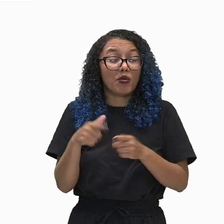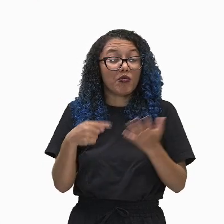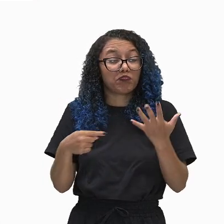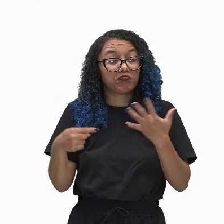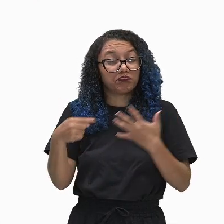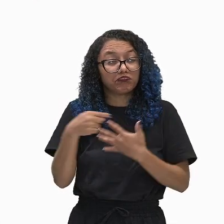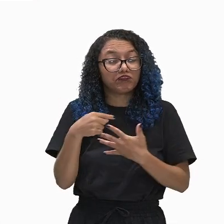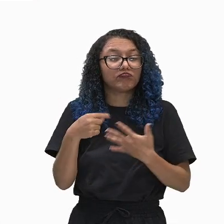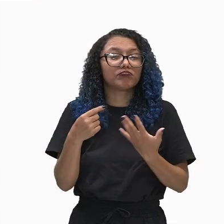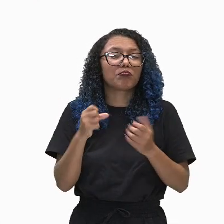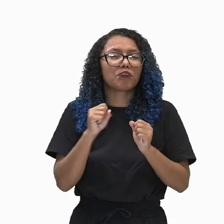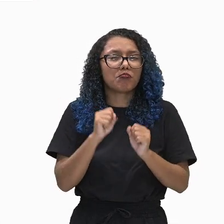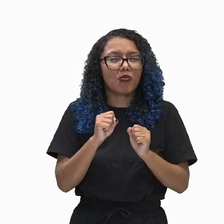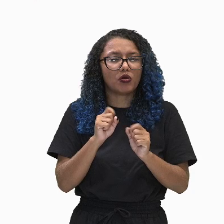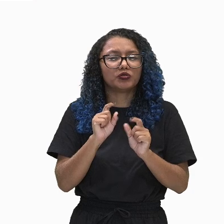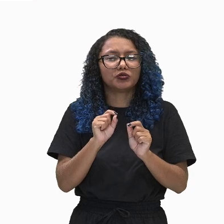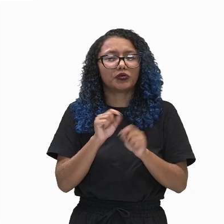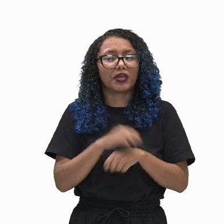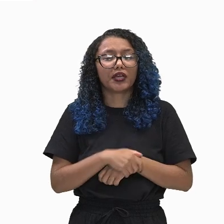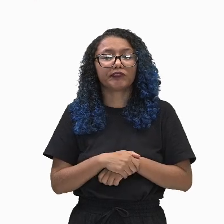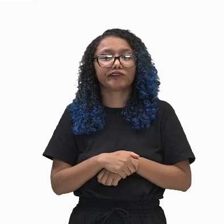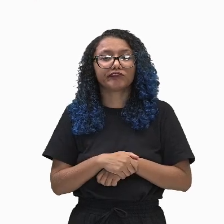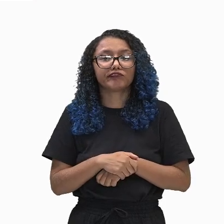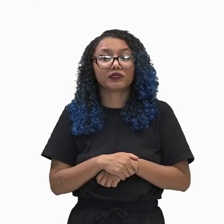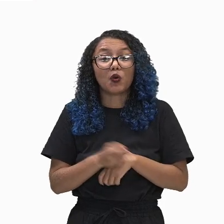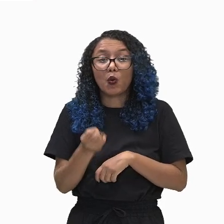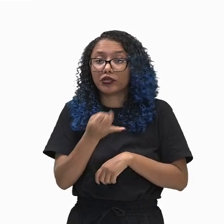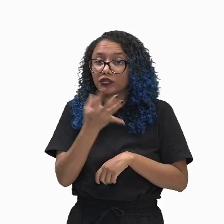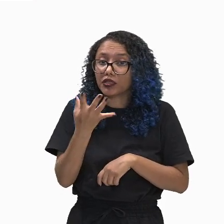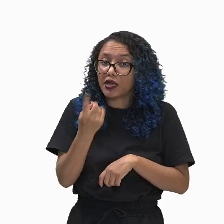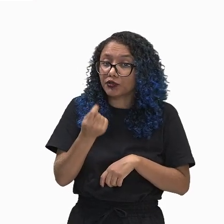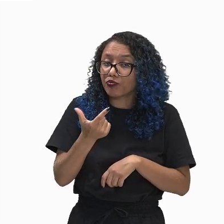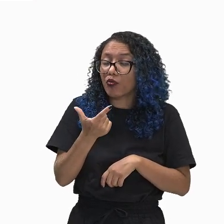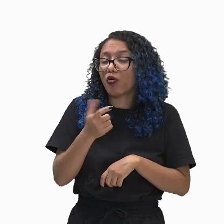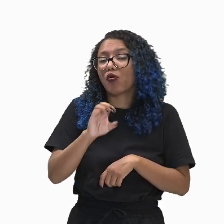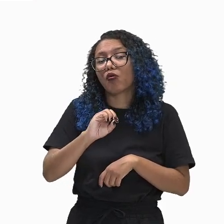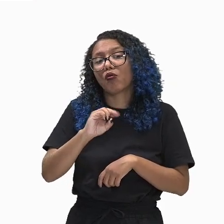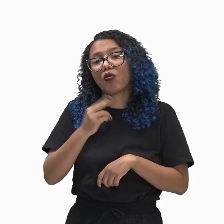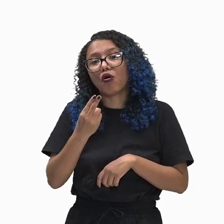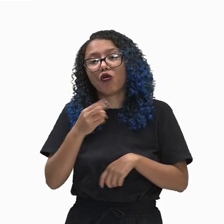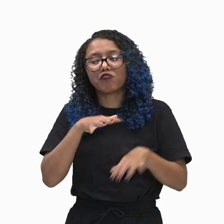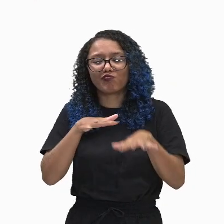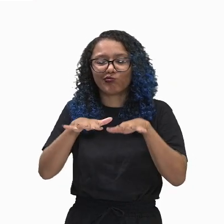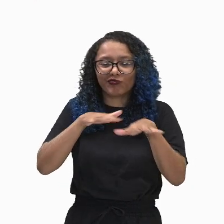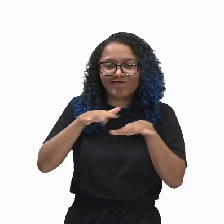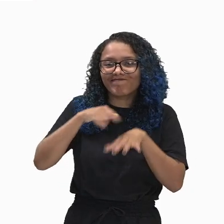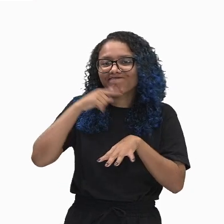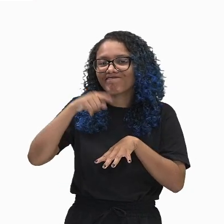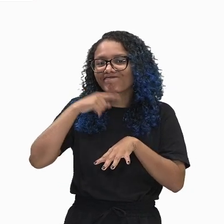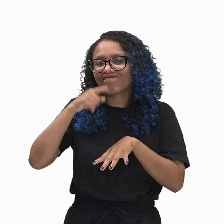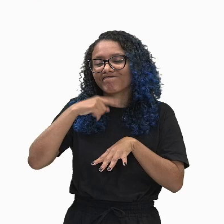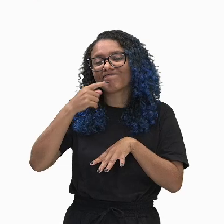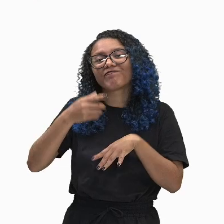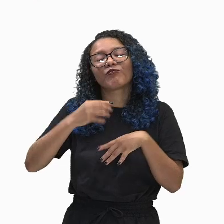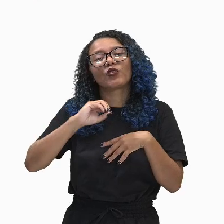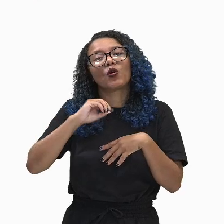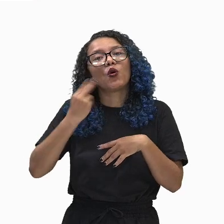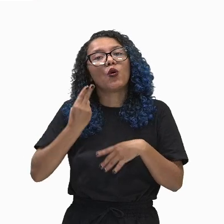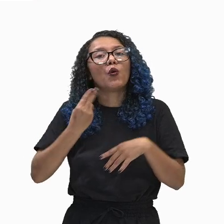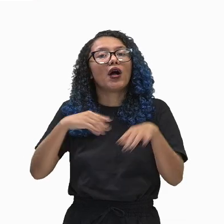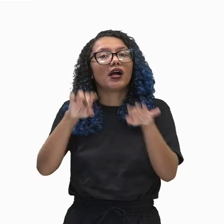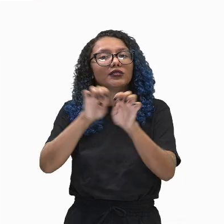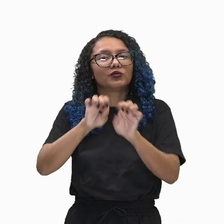por contagem, baixa contagem de espermatozoide, baixa movimentação, motilidade, ou pela morfologia